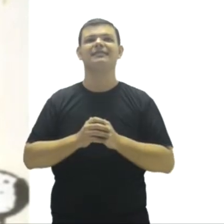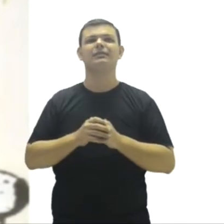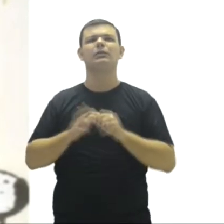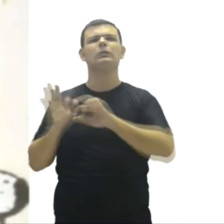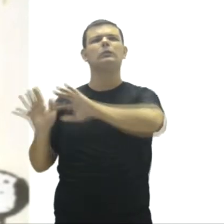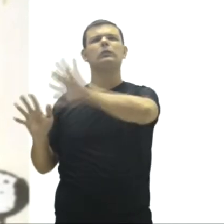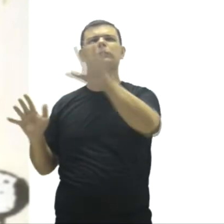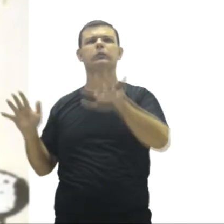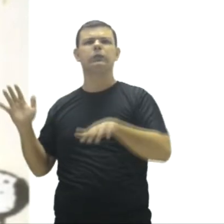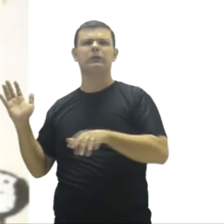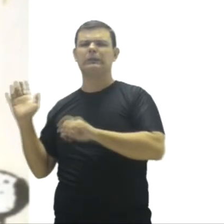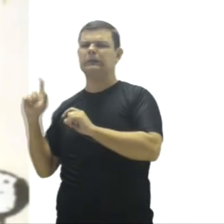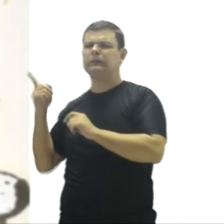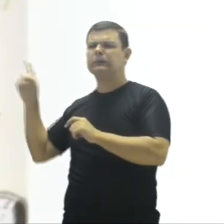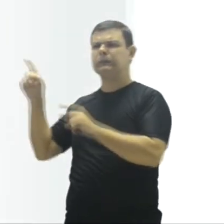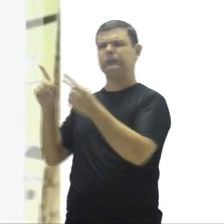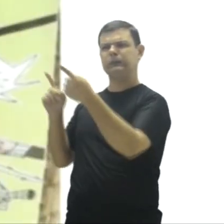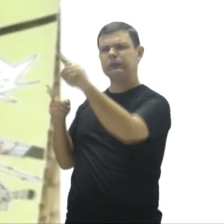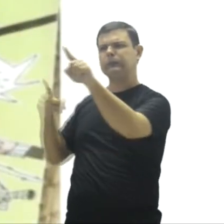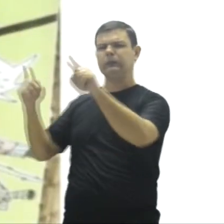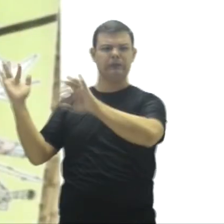Veio gente de lá e de cá.